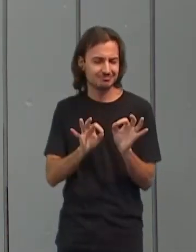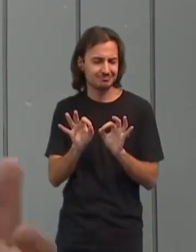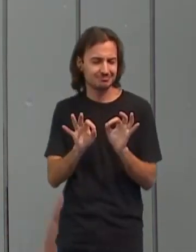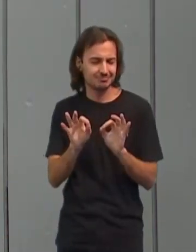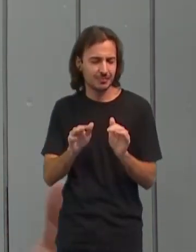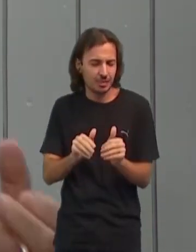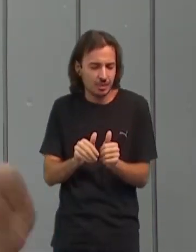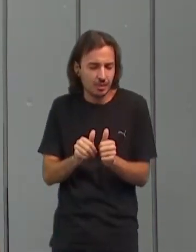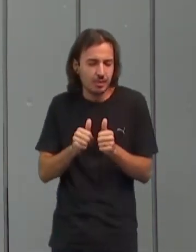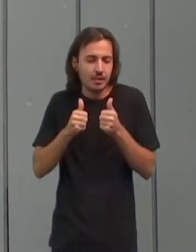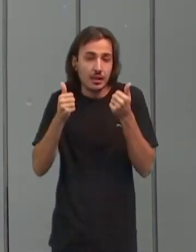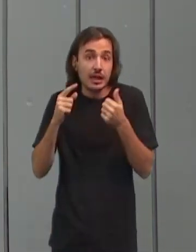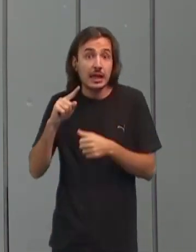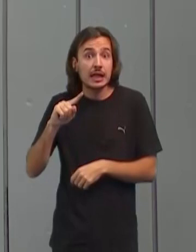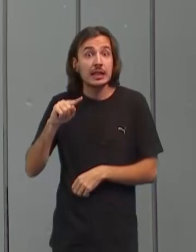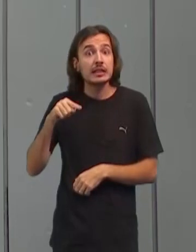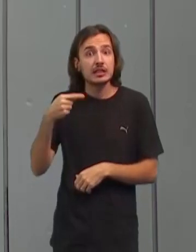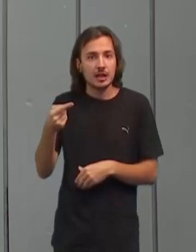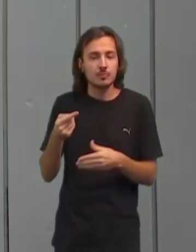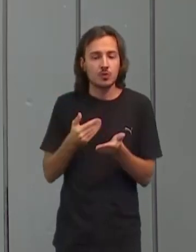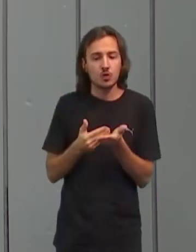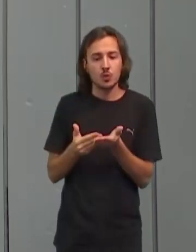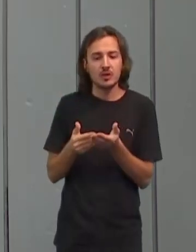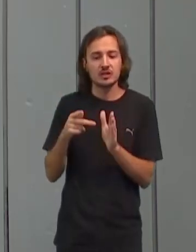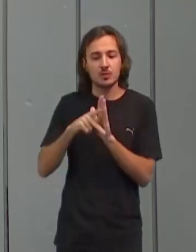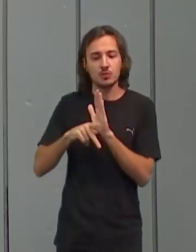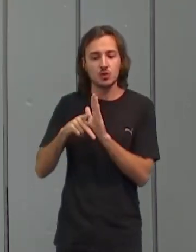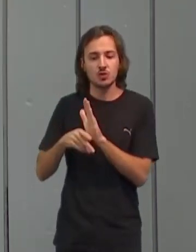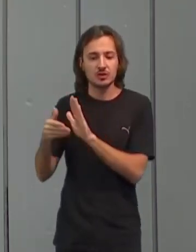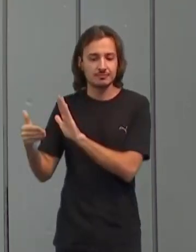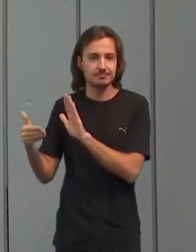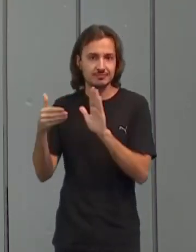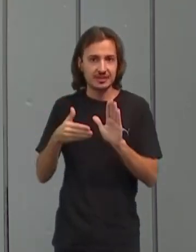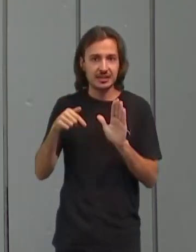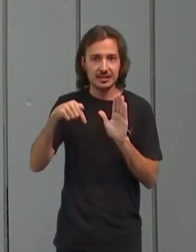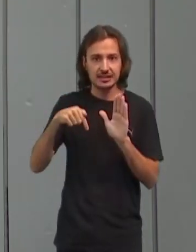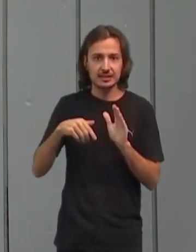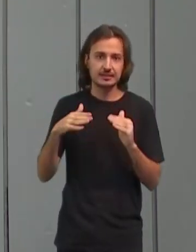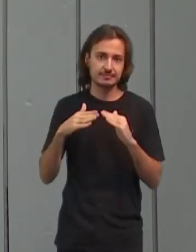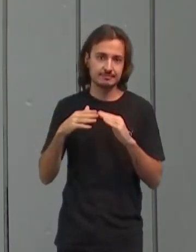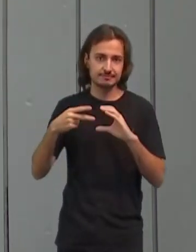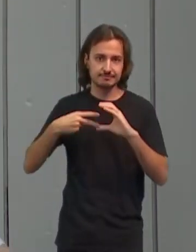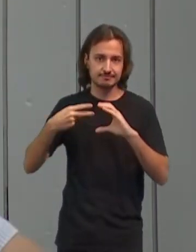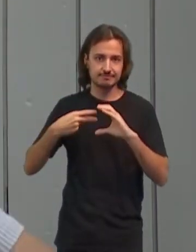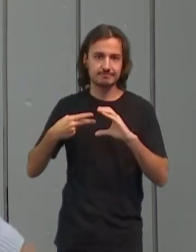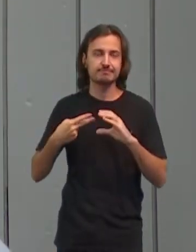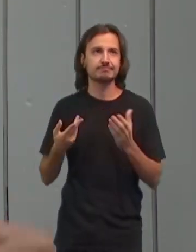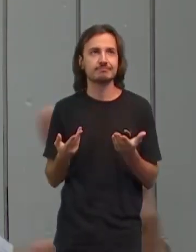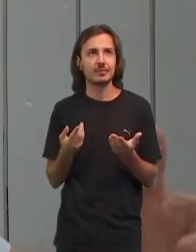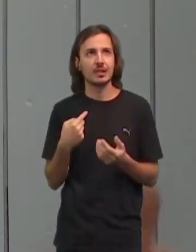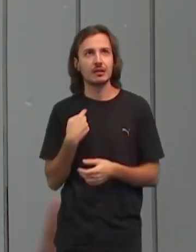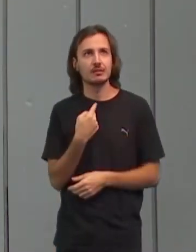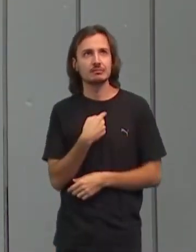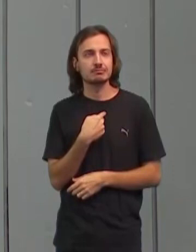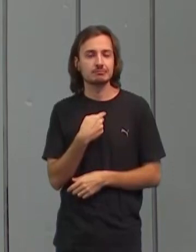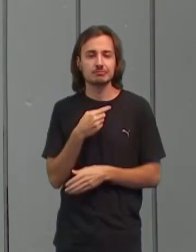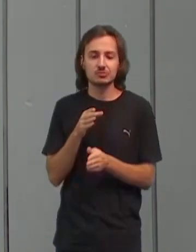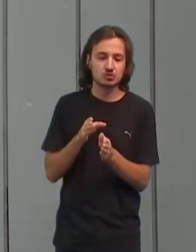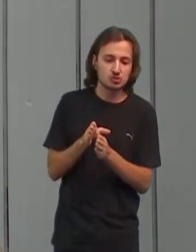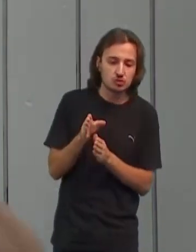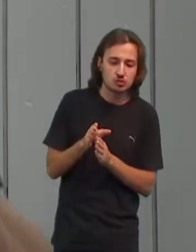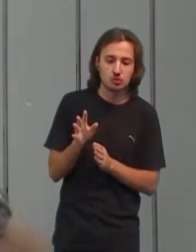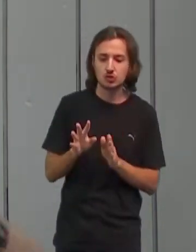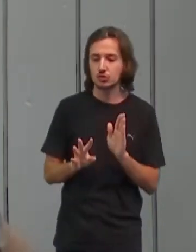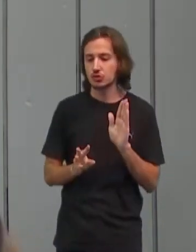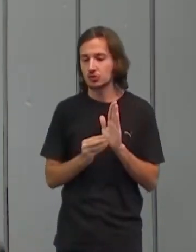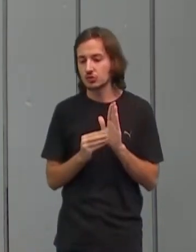depois, ali vindo para casa, a gente vai ter um tempo com os vereadores e vereadoras para trazer as sugestões, as emendas, para